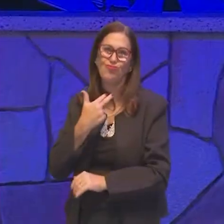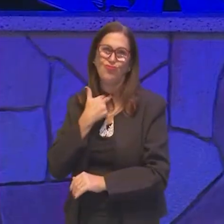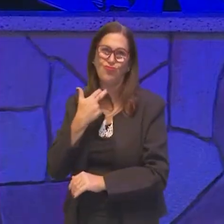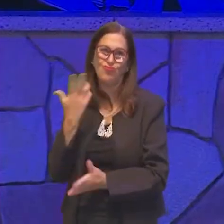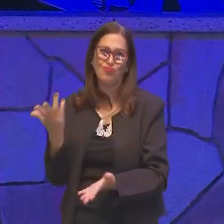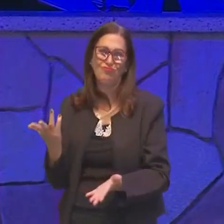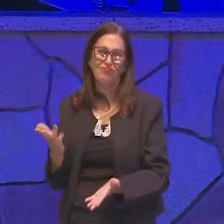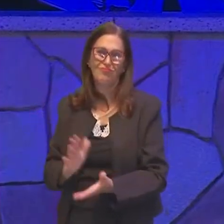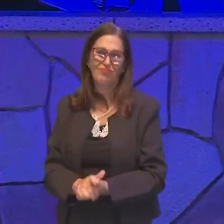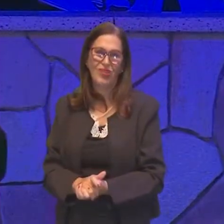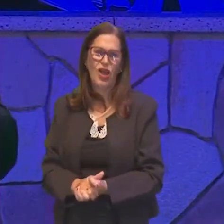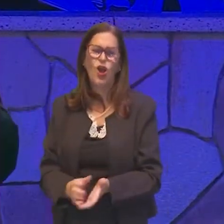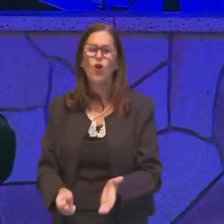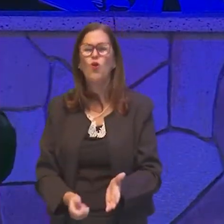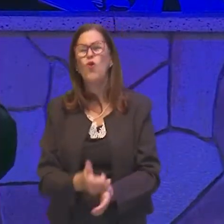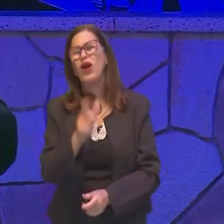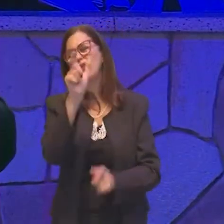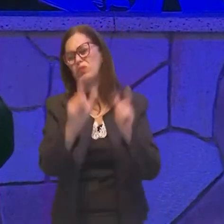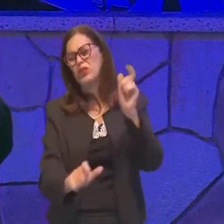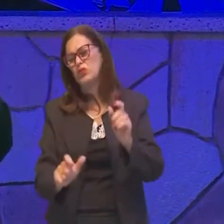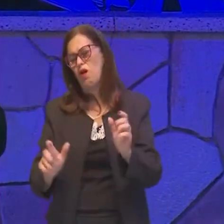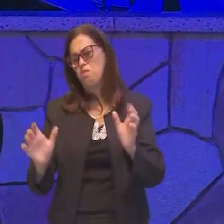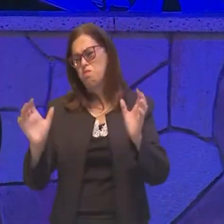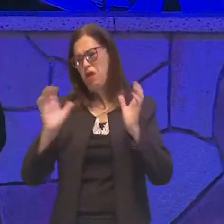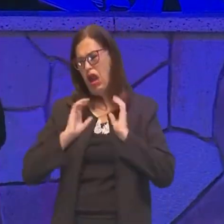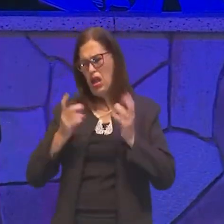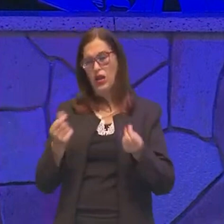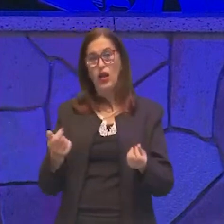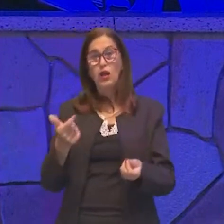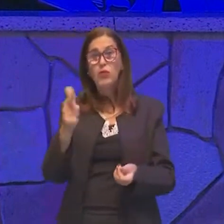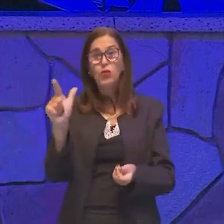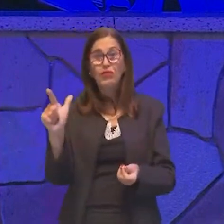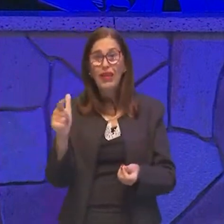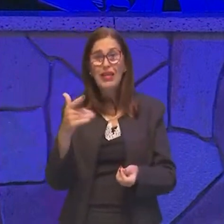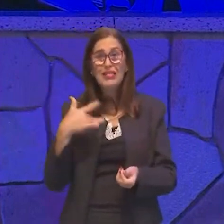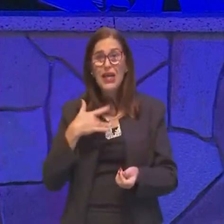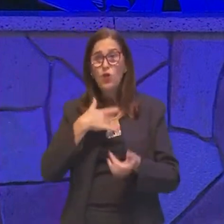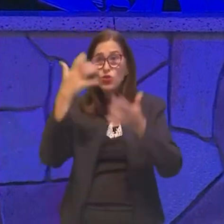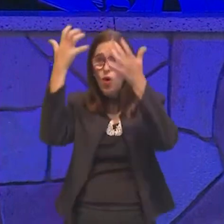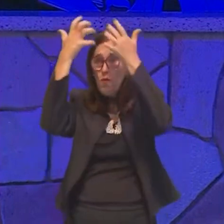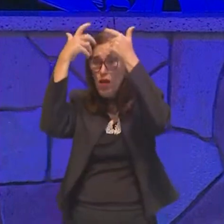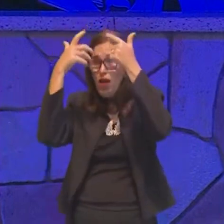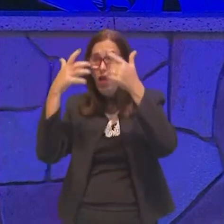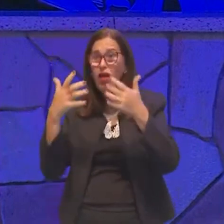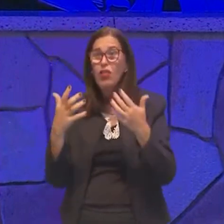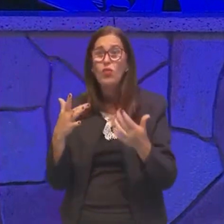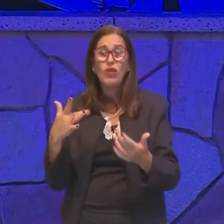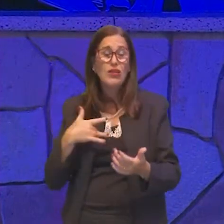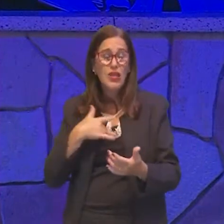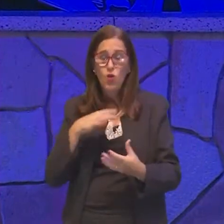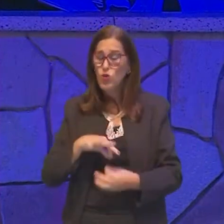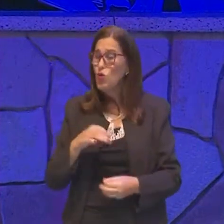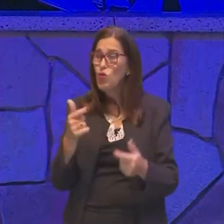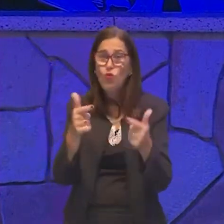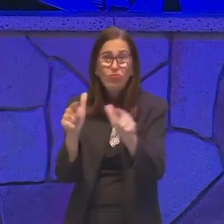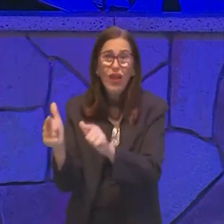Quanta gente que tem dinheiro, e muito dinheiro, mas não tem saúde mental, não tem saúde espiritual. Por quê?